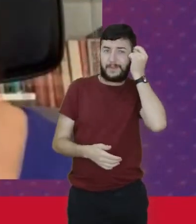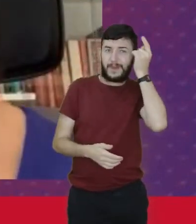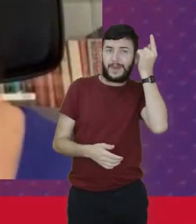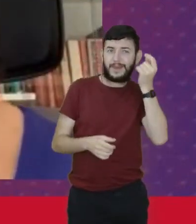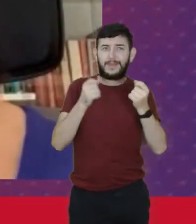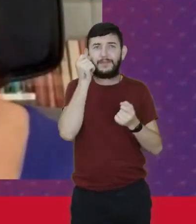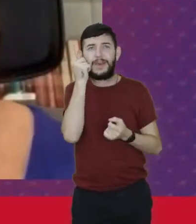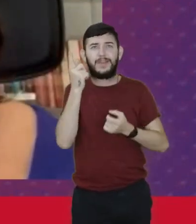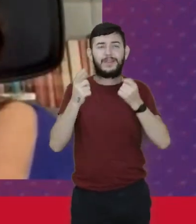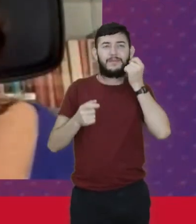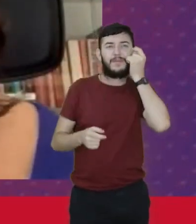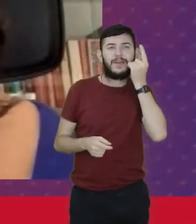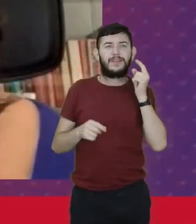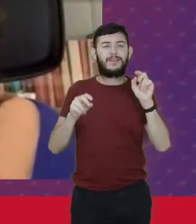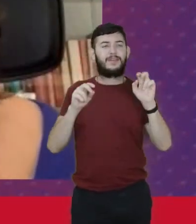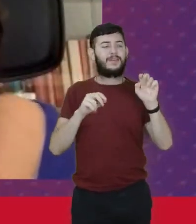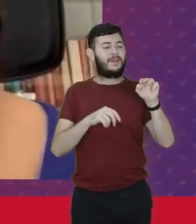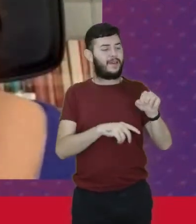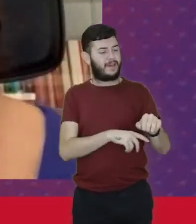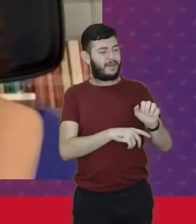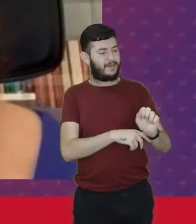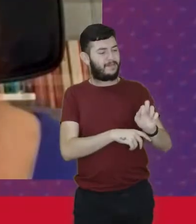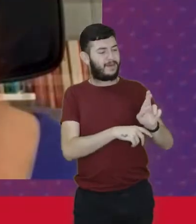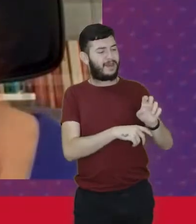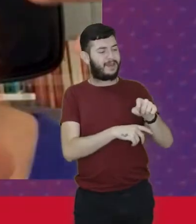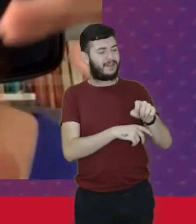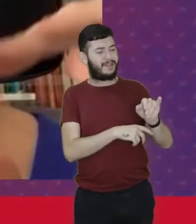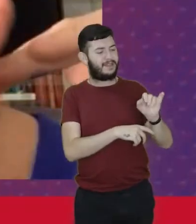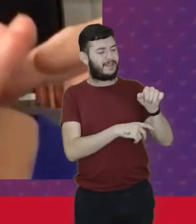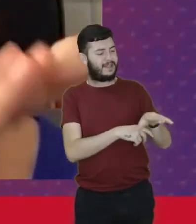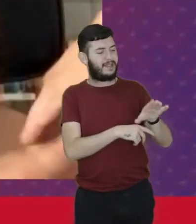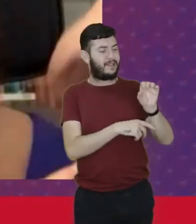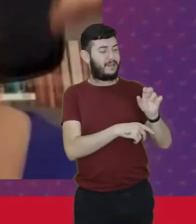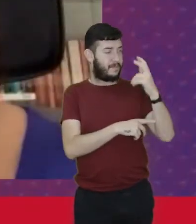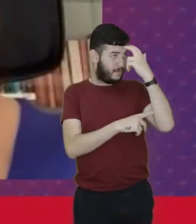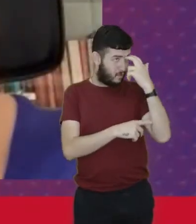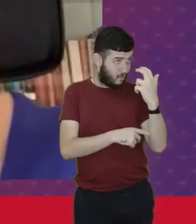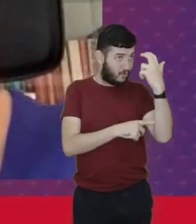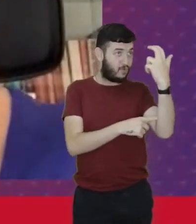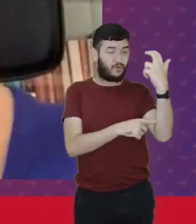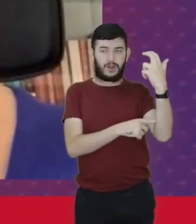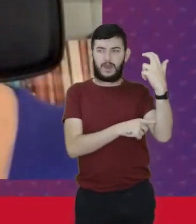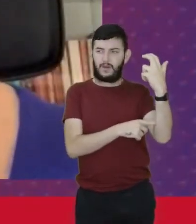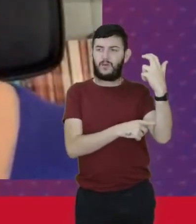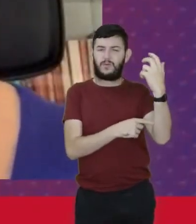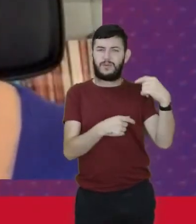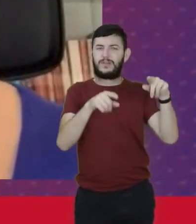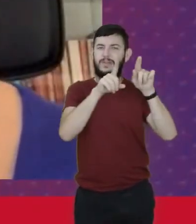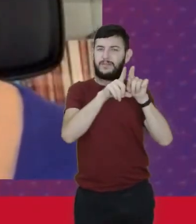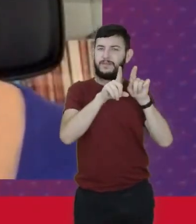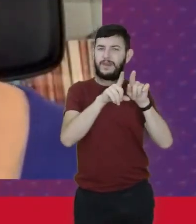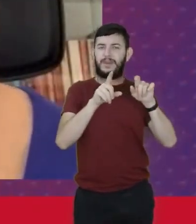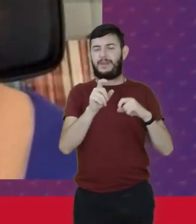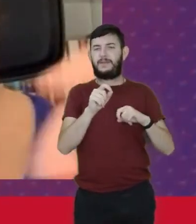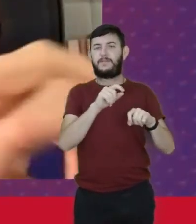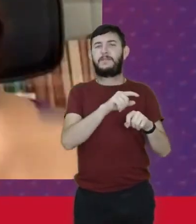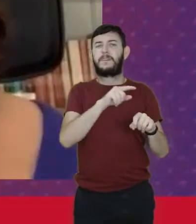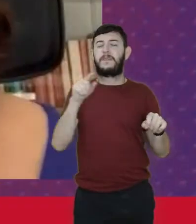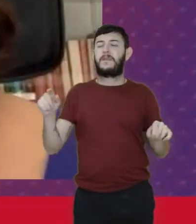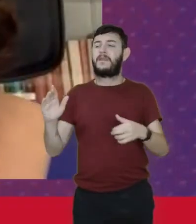entre marxismo cultural, uma recriação da doutrina de segurança